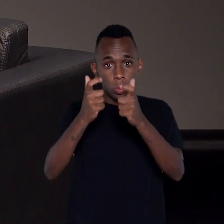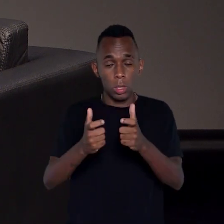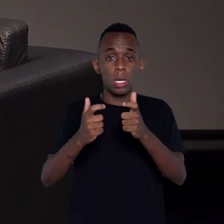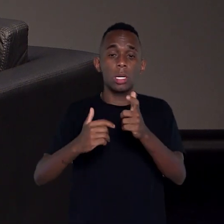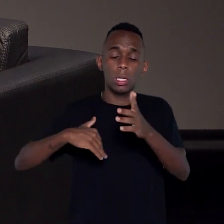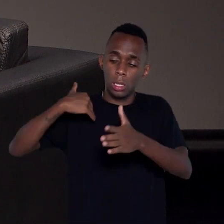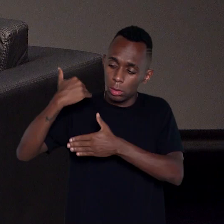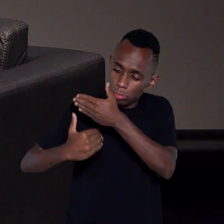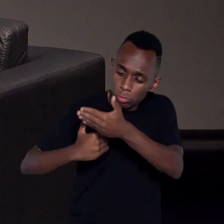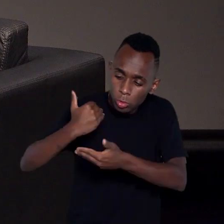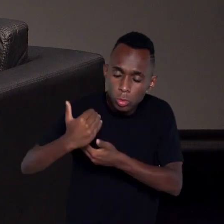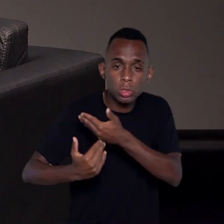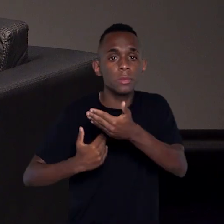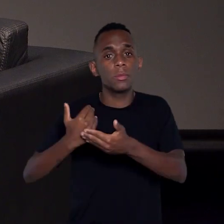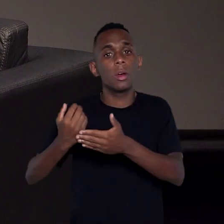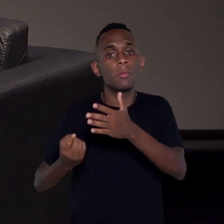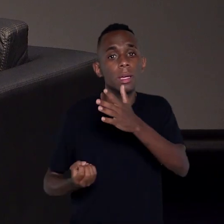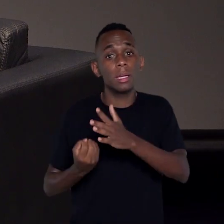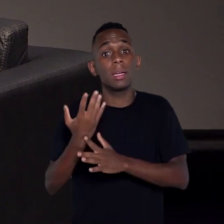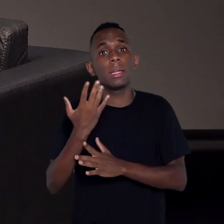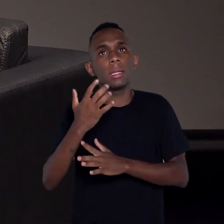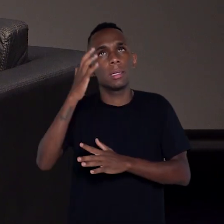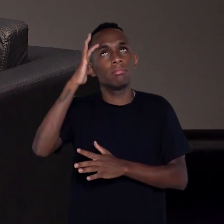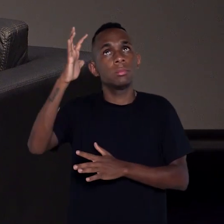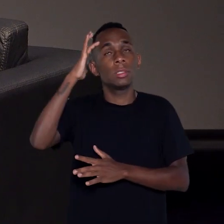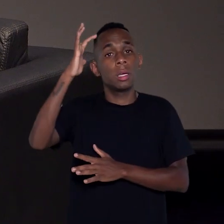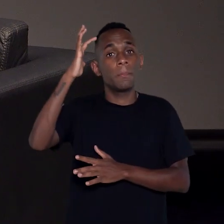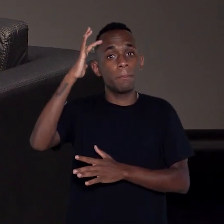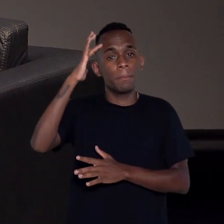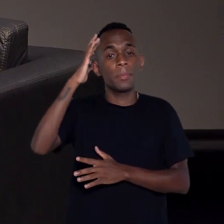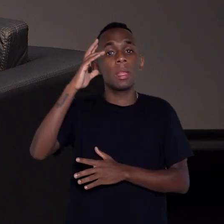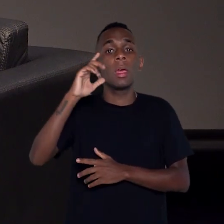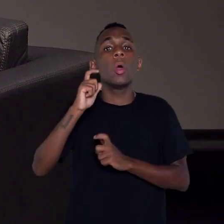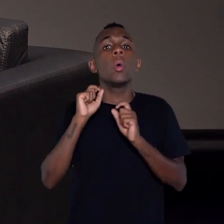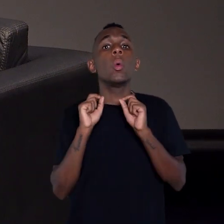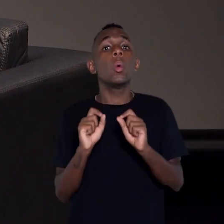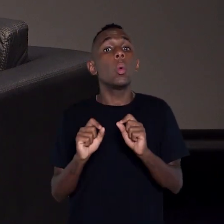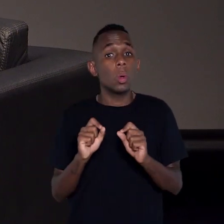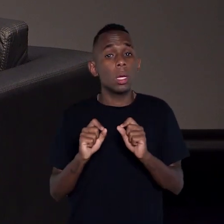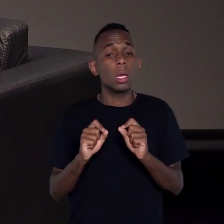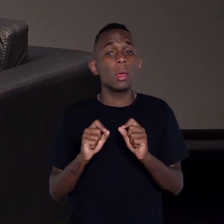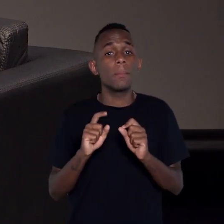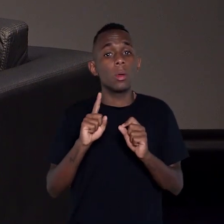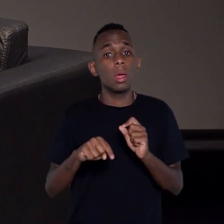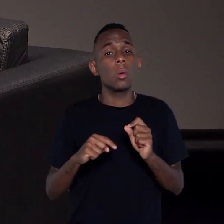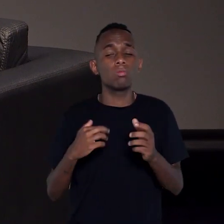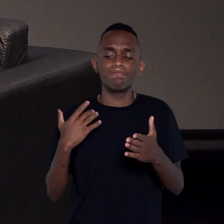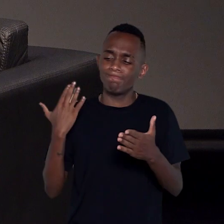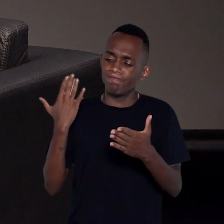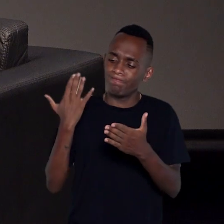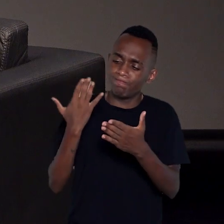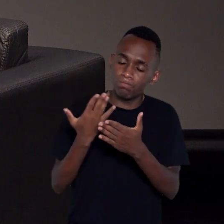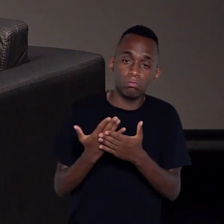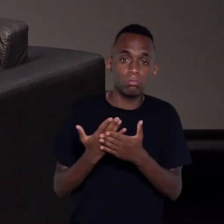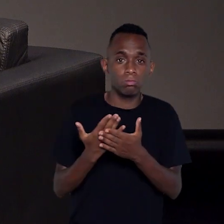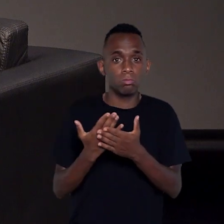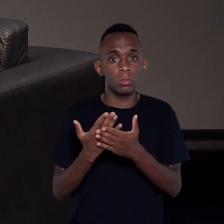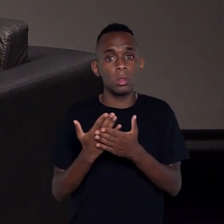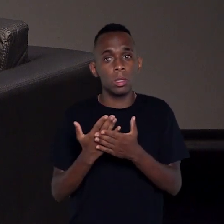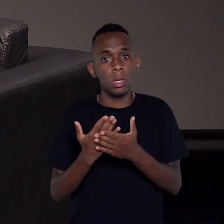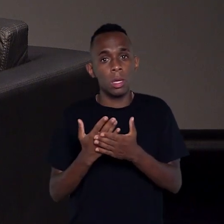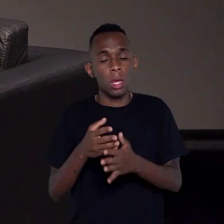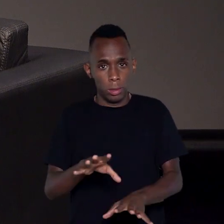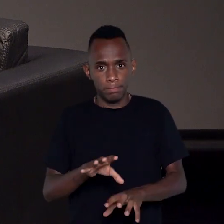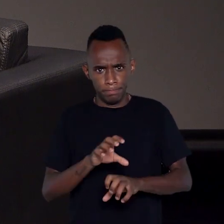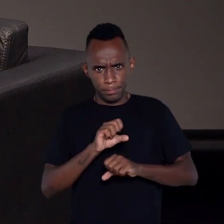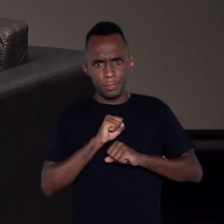lugar que ela constrói na ficção, né, dela é quase sempre um processo que ela chama, ela